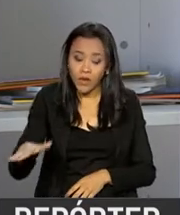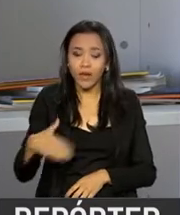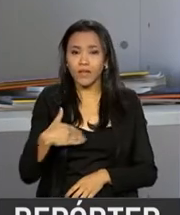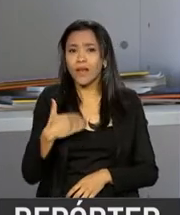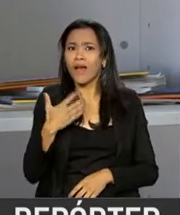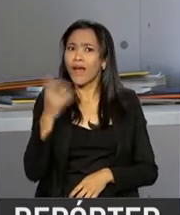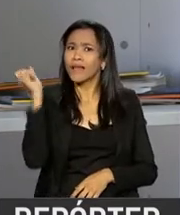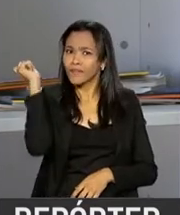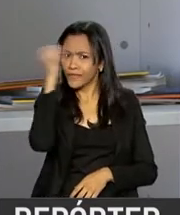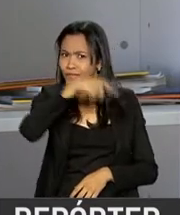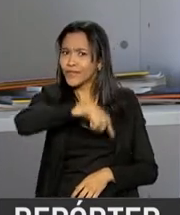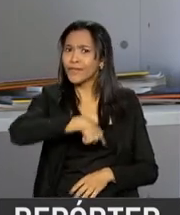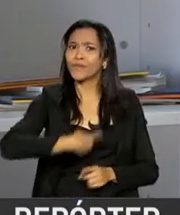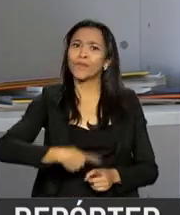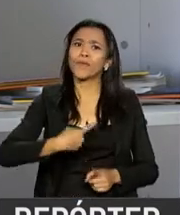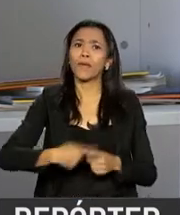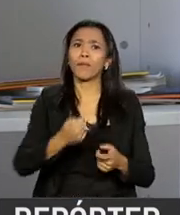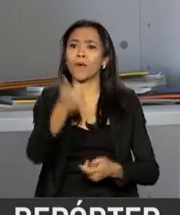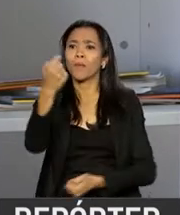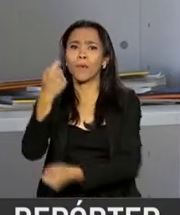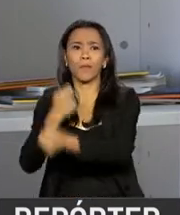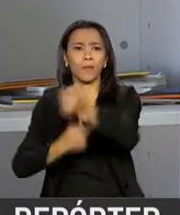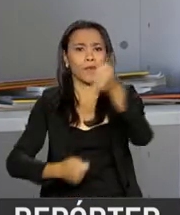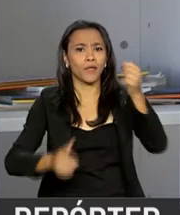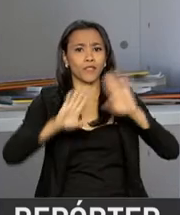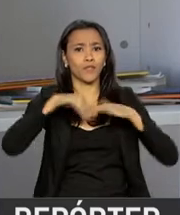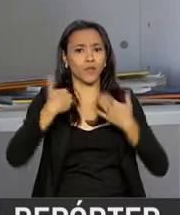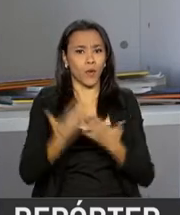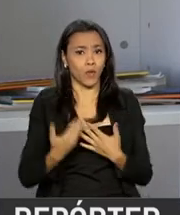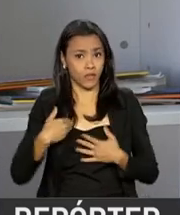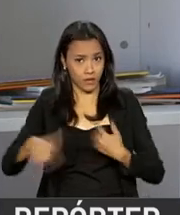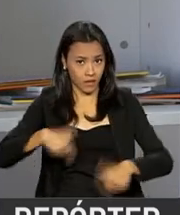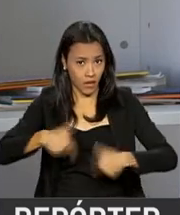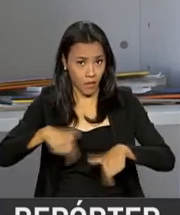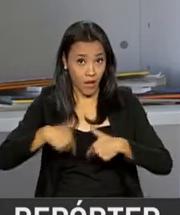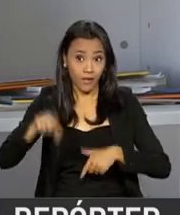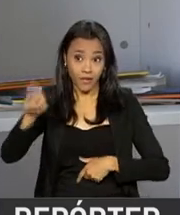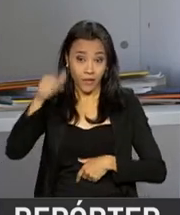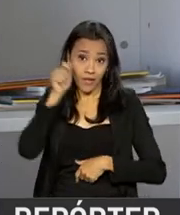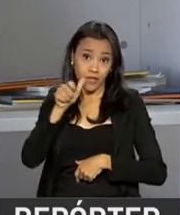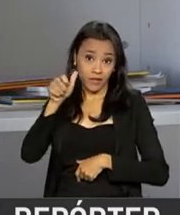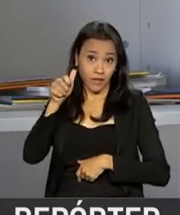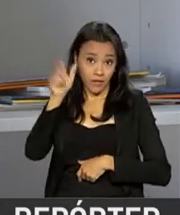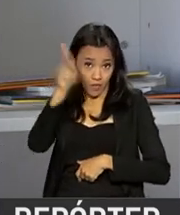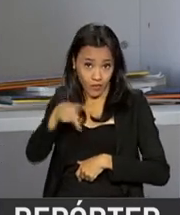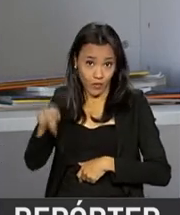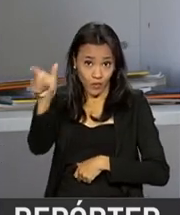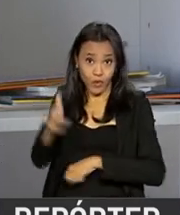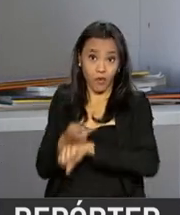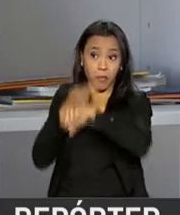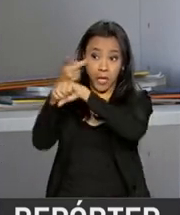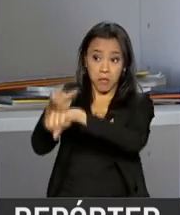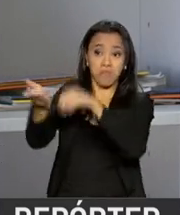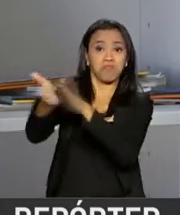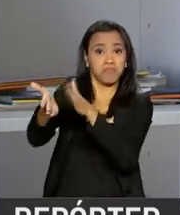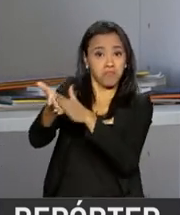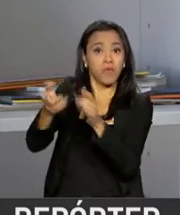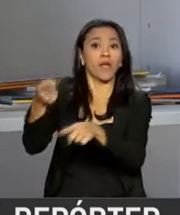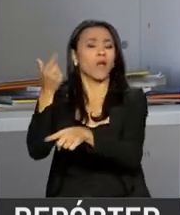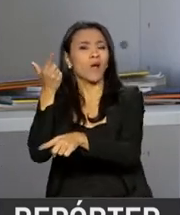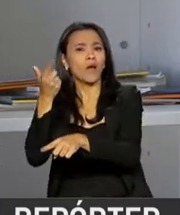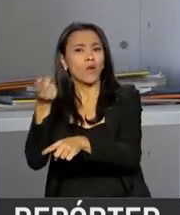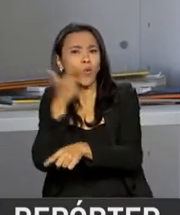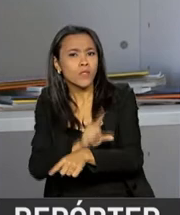que é ainda mais difícil porque poucas escolas trabalho então a mariana com o projeto foi premiado ela começou a compartilhar essa vivência